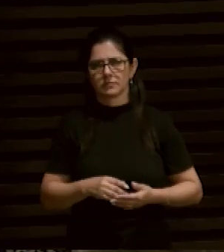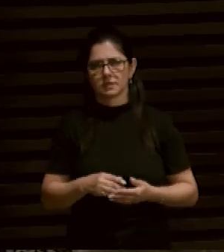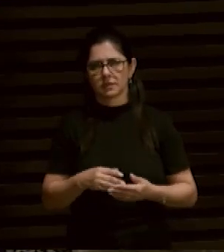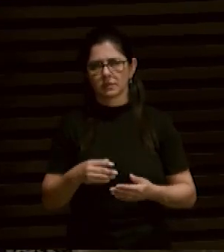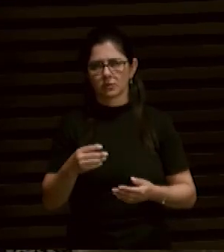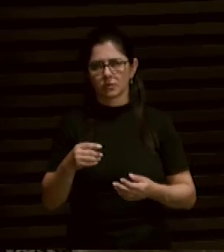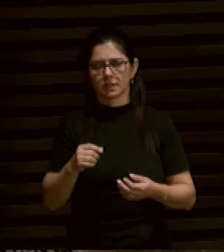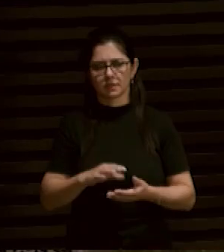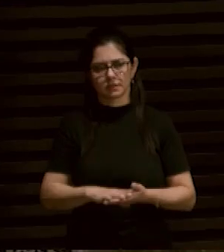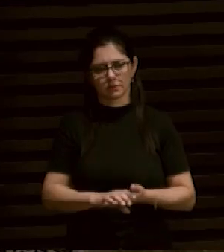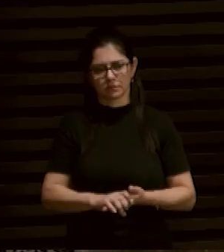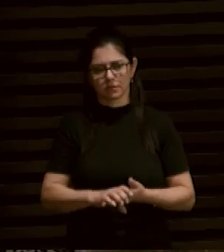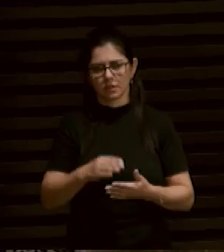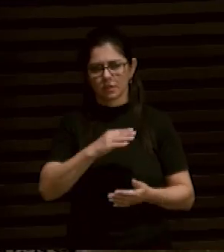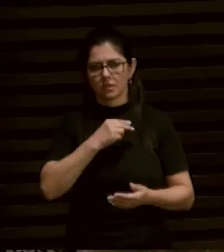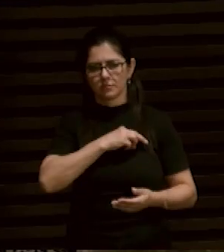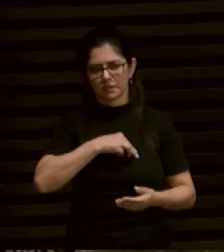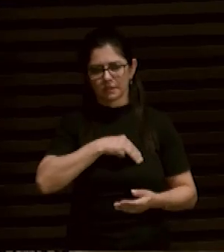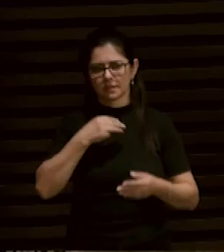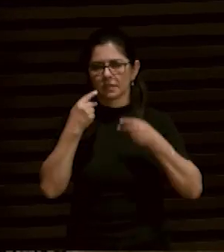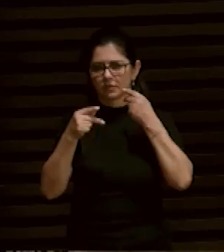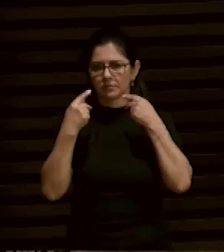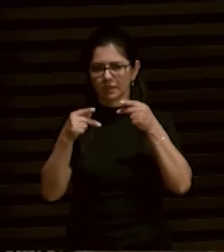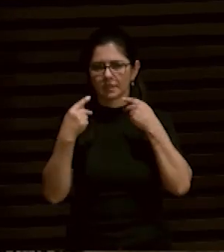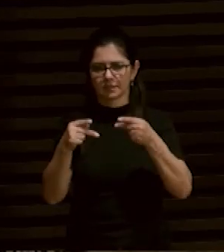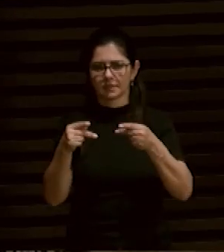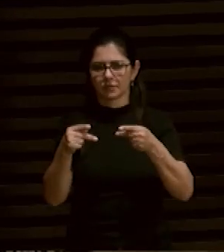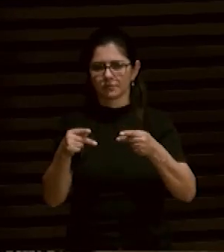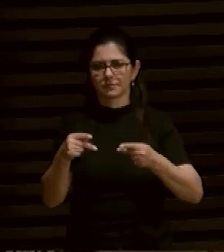teológico. O ministério da pregação, ele é geográfico.